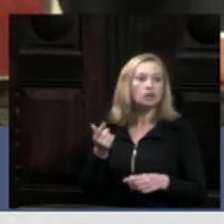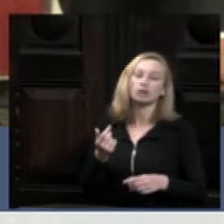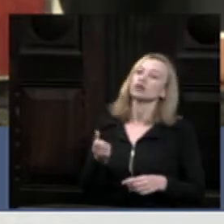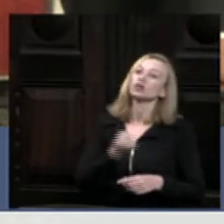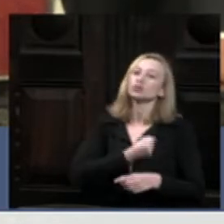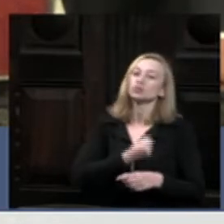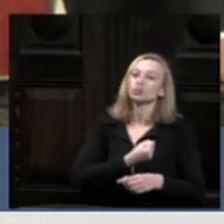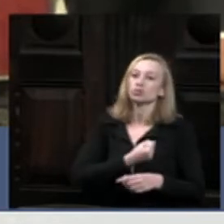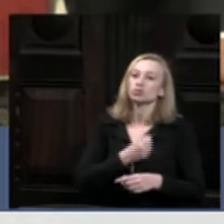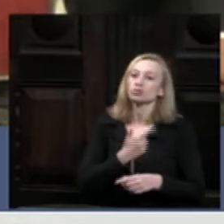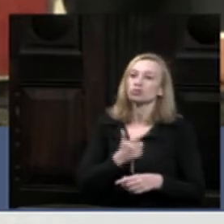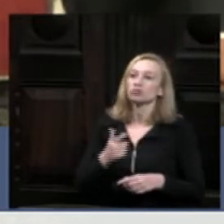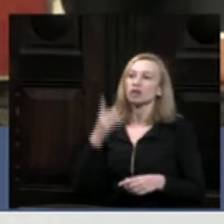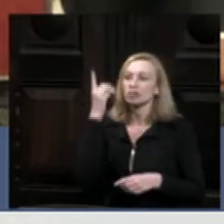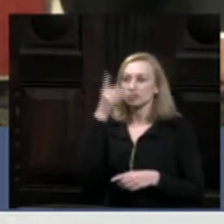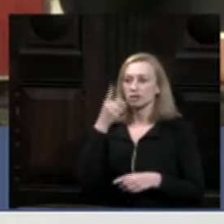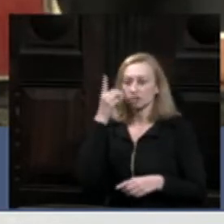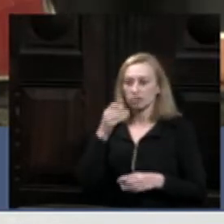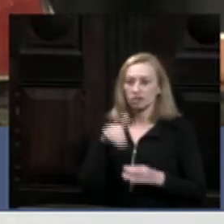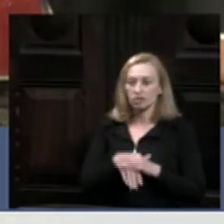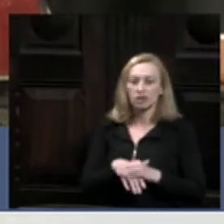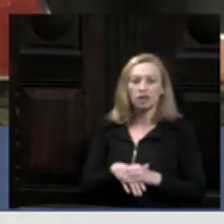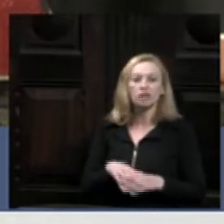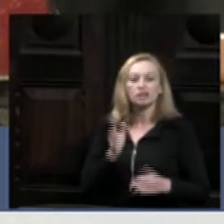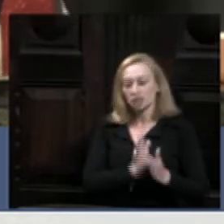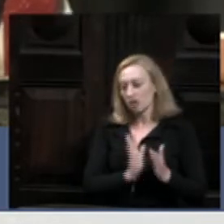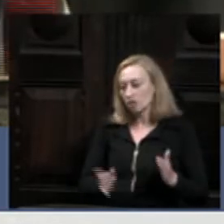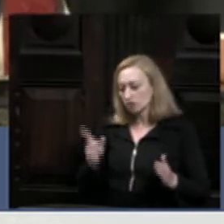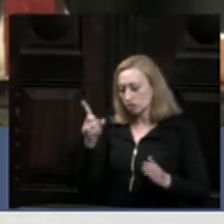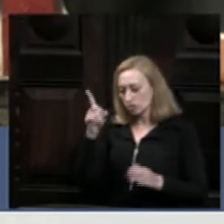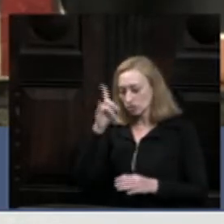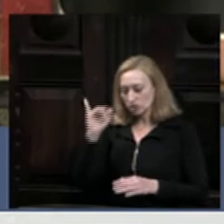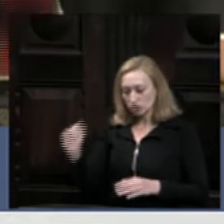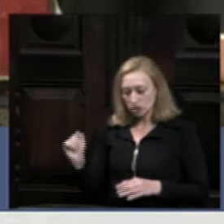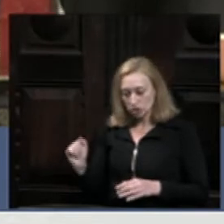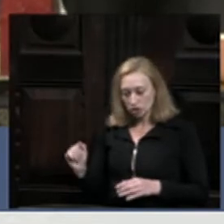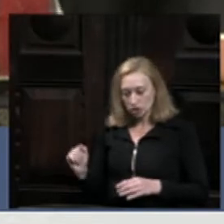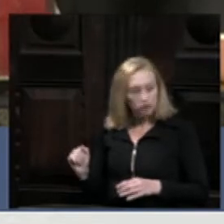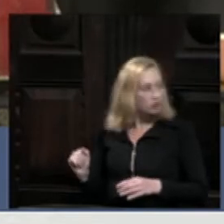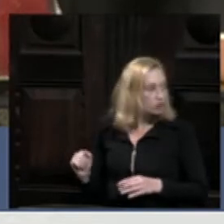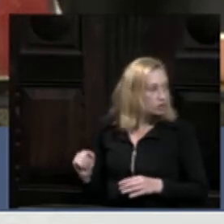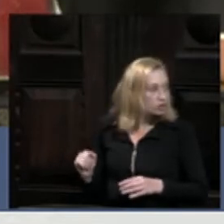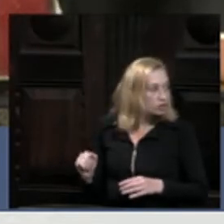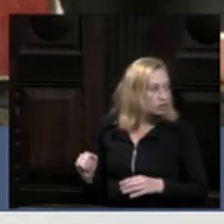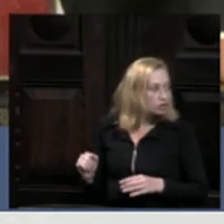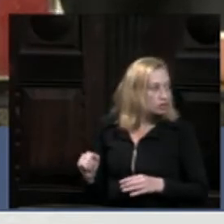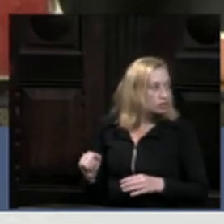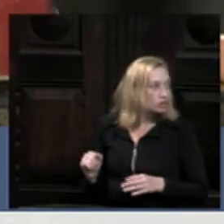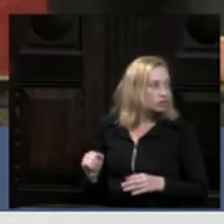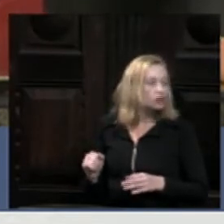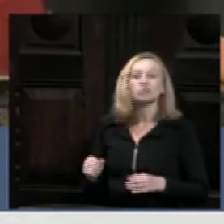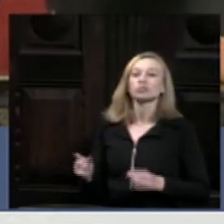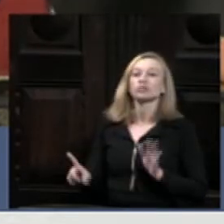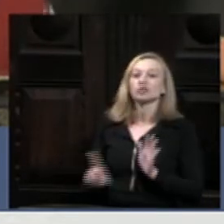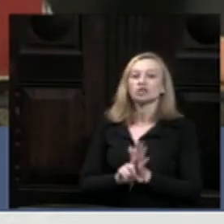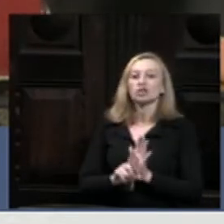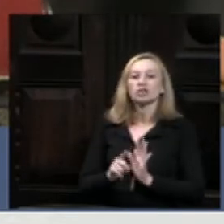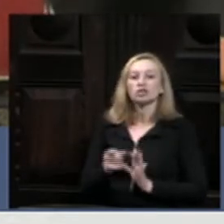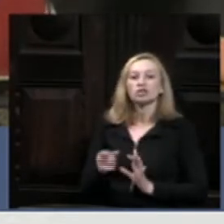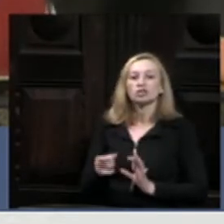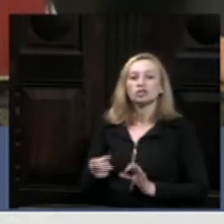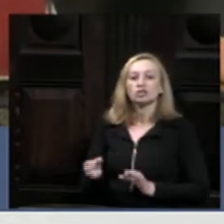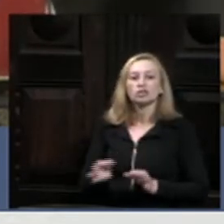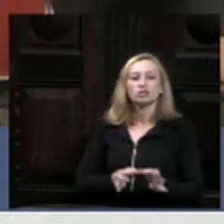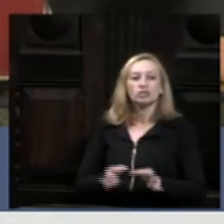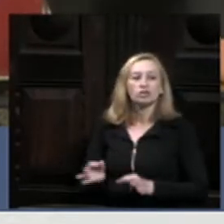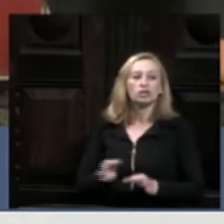para deliberação. Incluído na ordem do dia, de acordo com o parágrafo 3º do artigo 47 do Regimento Interno, projeto de lei 1751 de 2016, de autoria